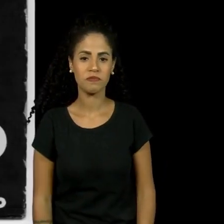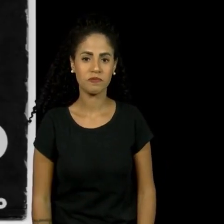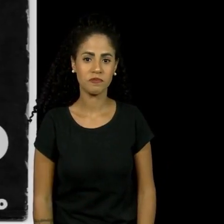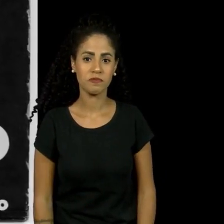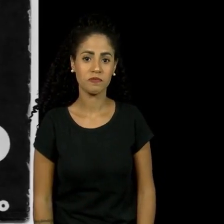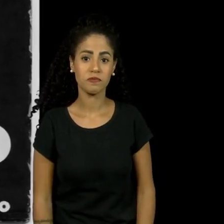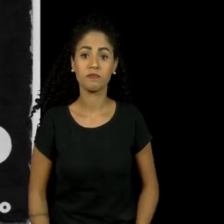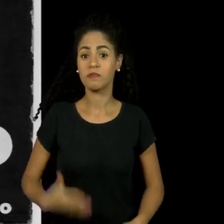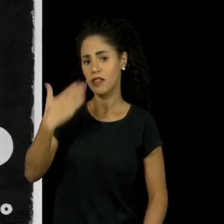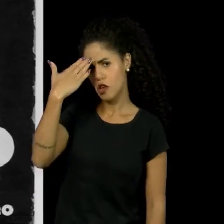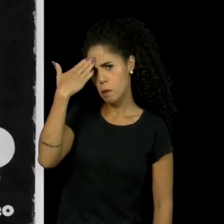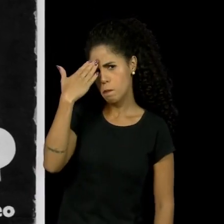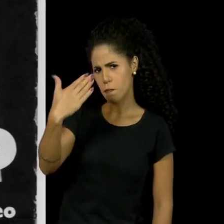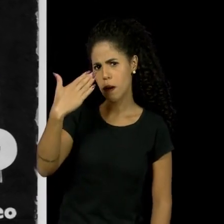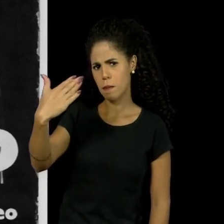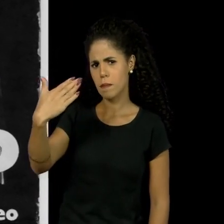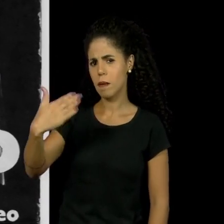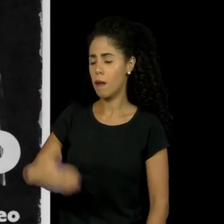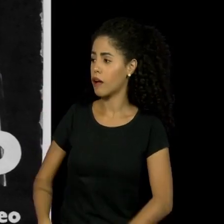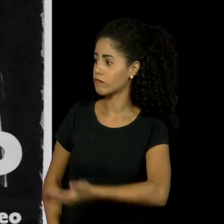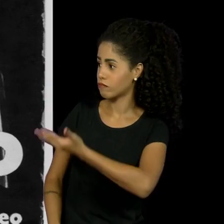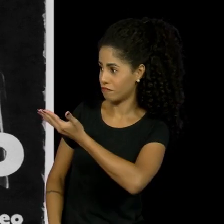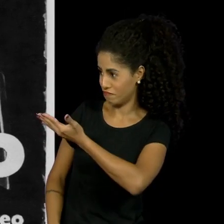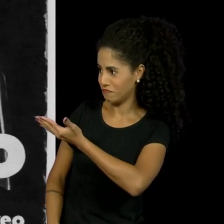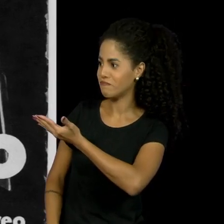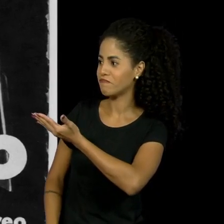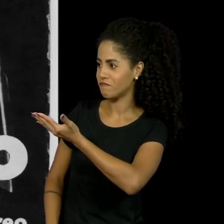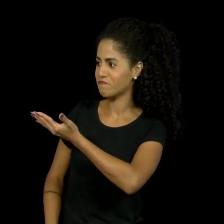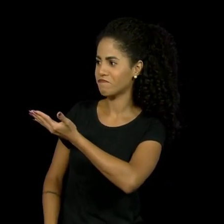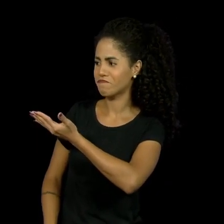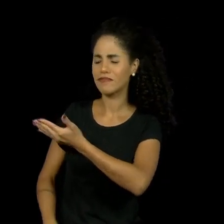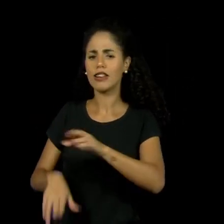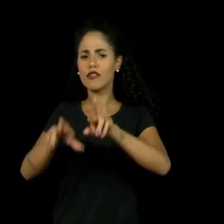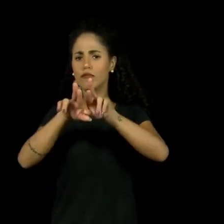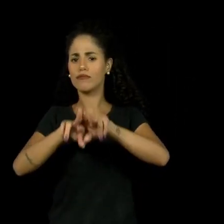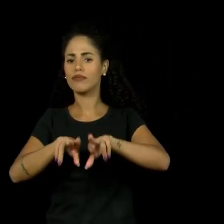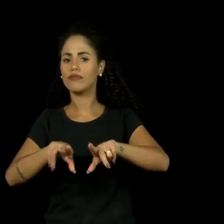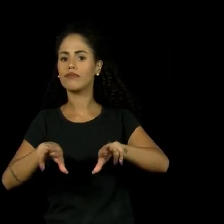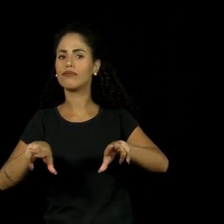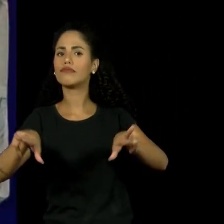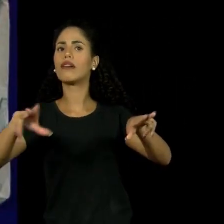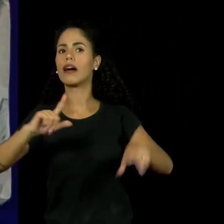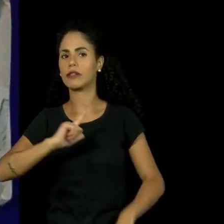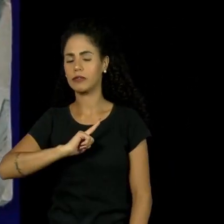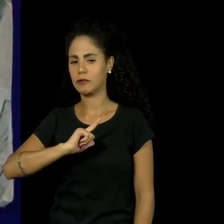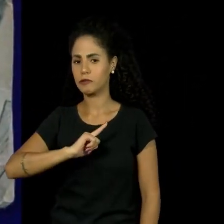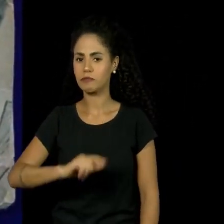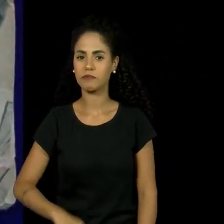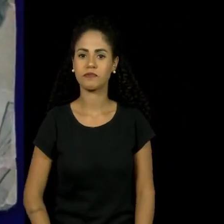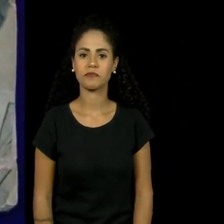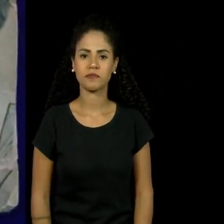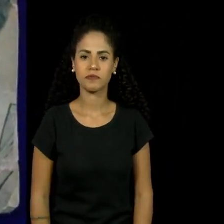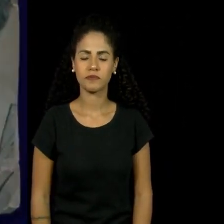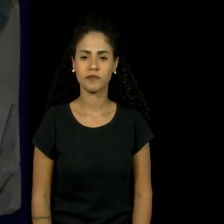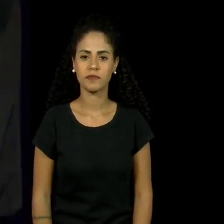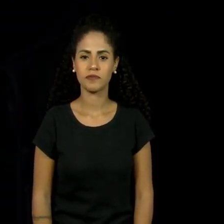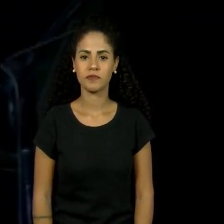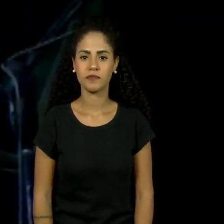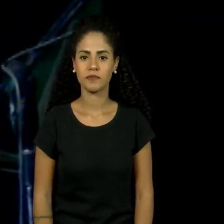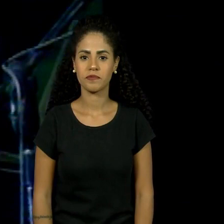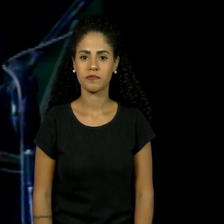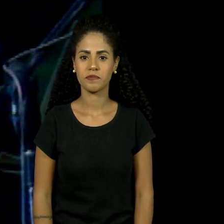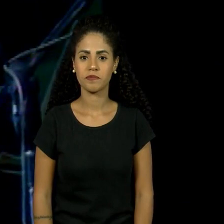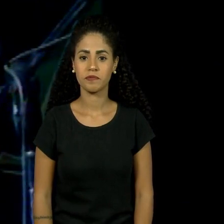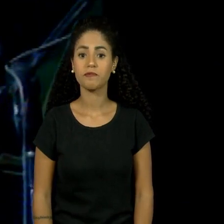Seus grandes sucessos incluem canções como Adiós Nonino, Libertango e Balada para um Louco.